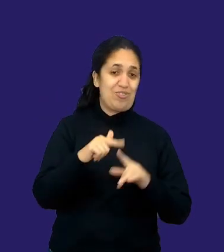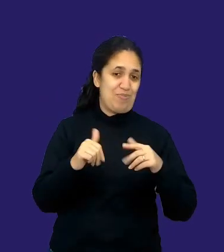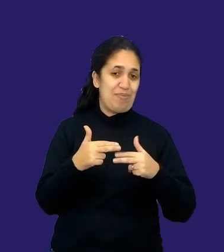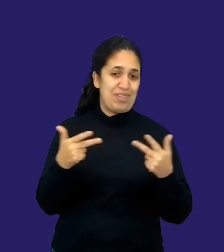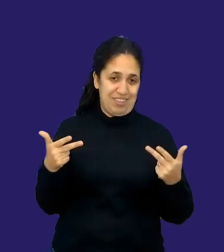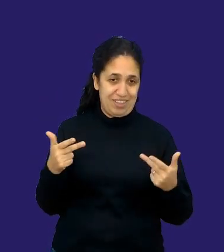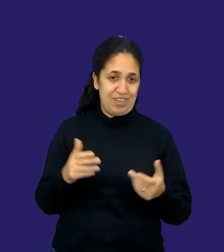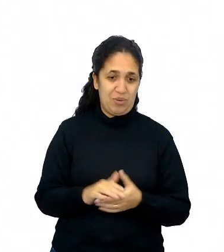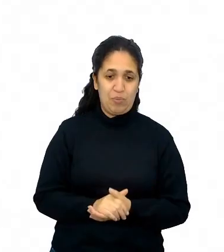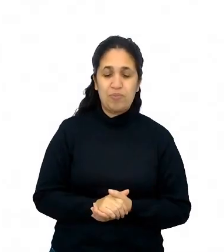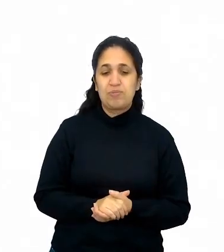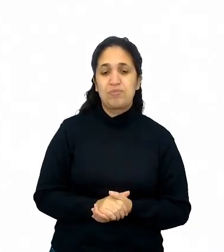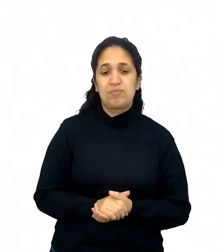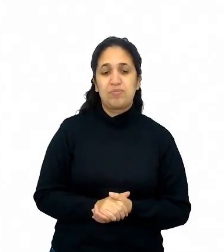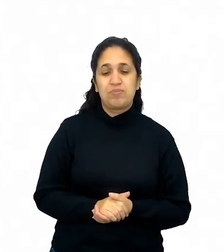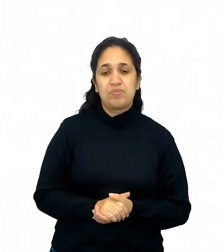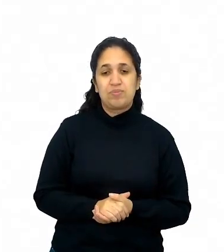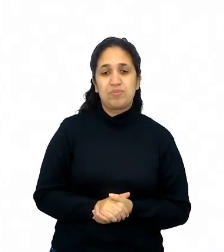material.